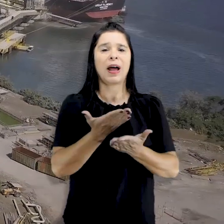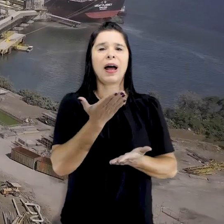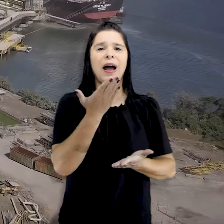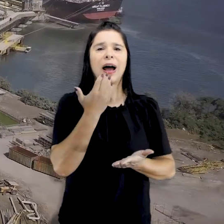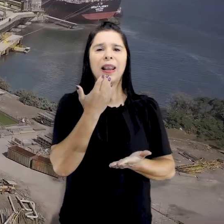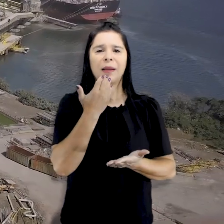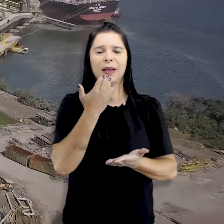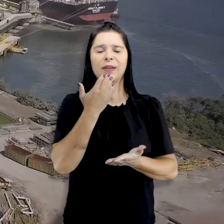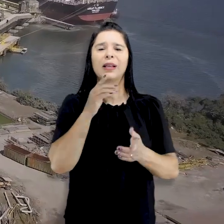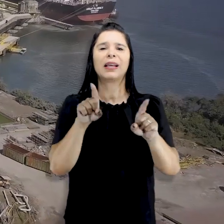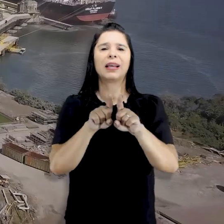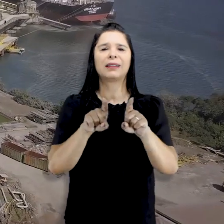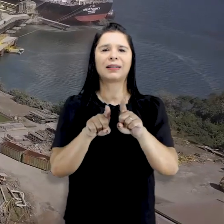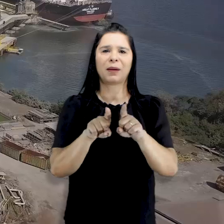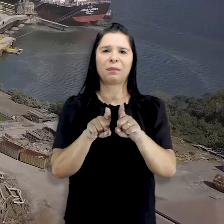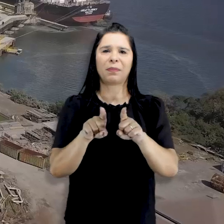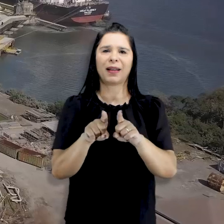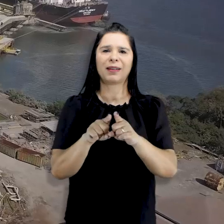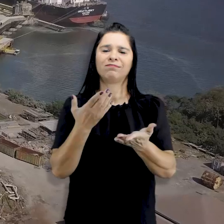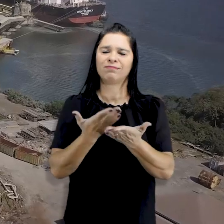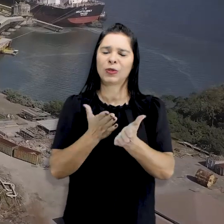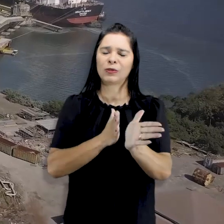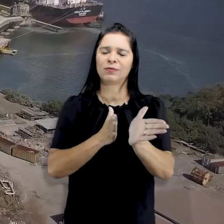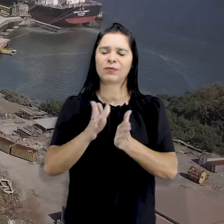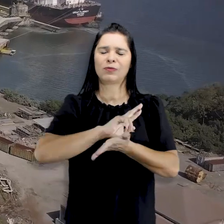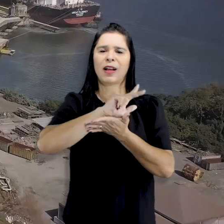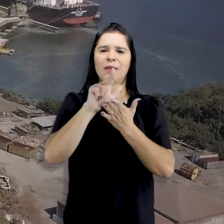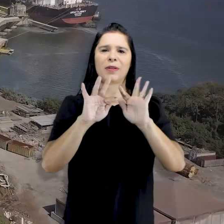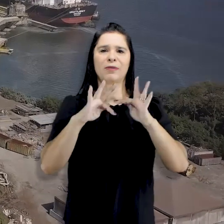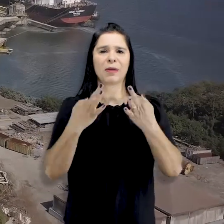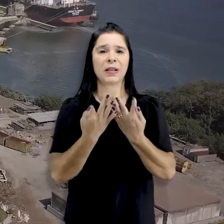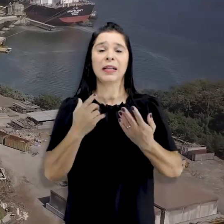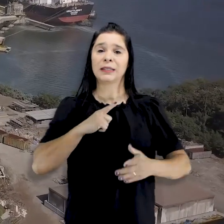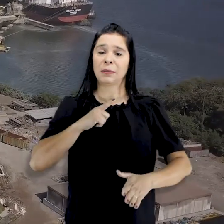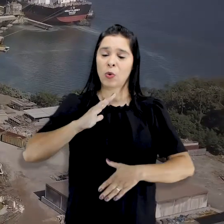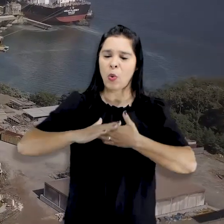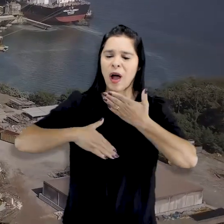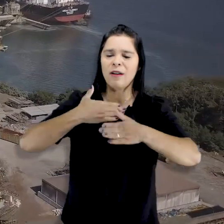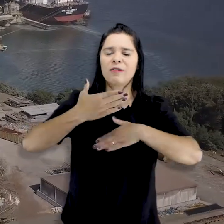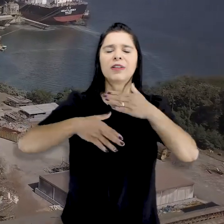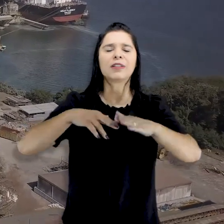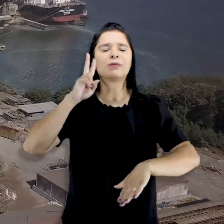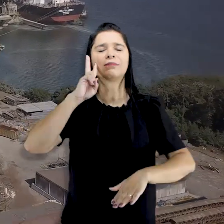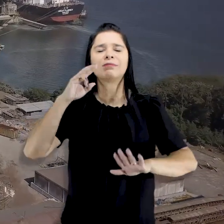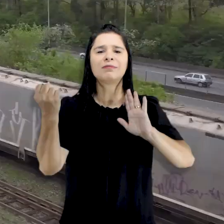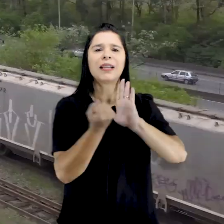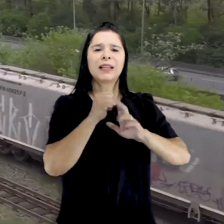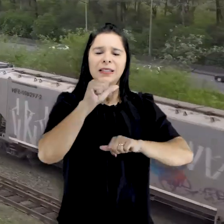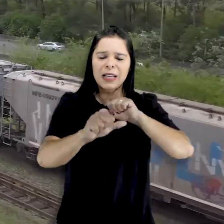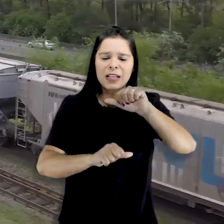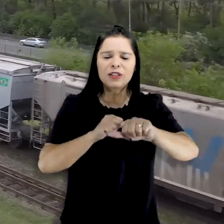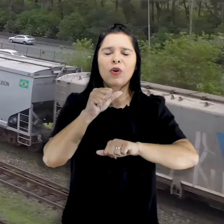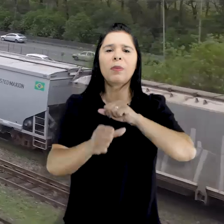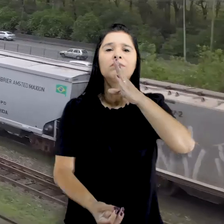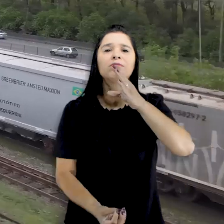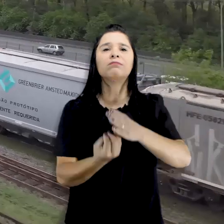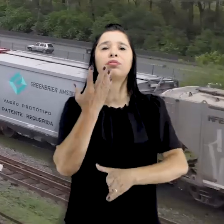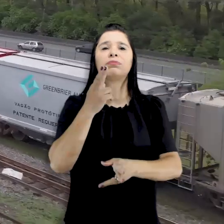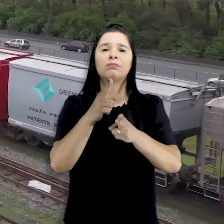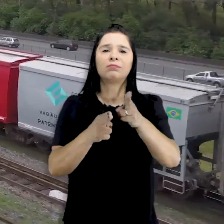acessível a diversas famílias. Consequentemente, o avanço histórico e as transformações geradas pela implantação das